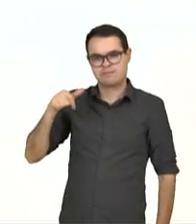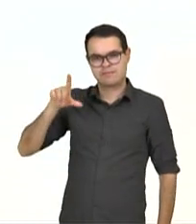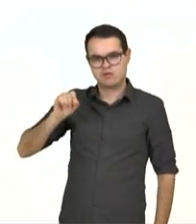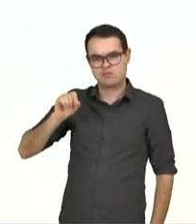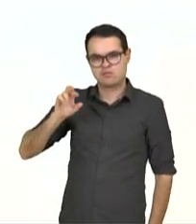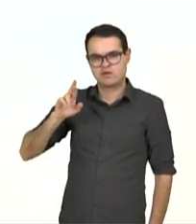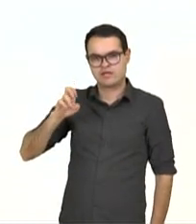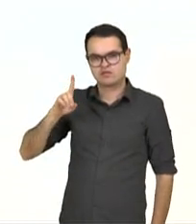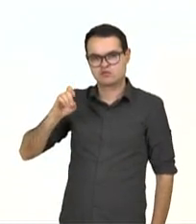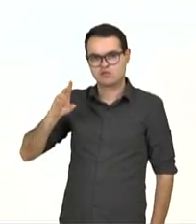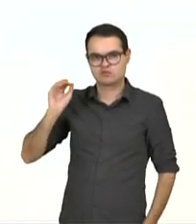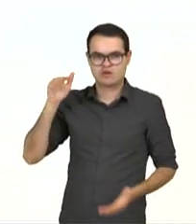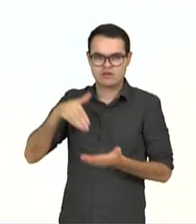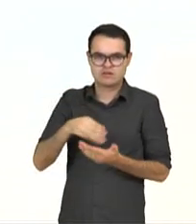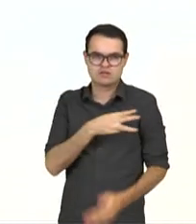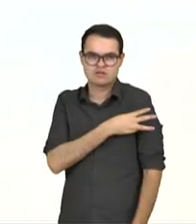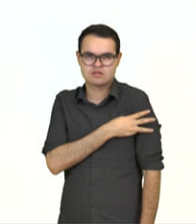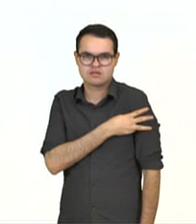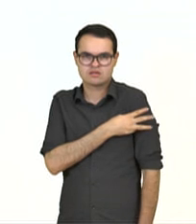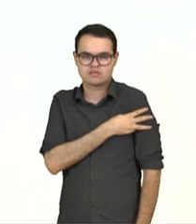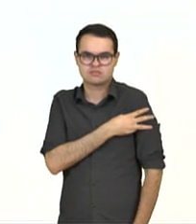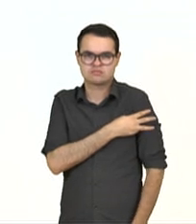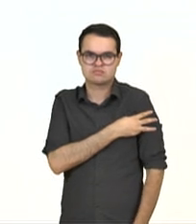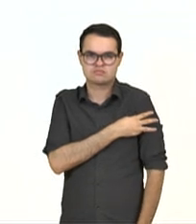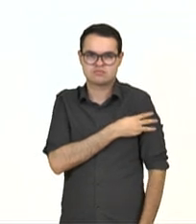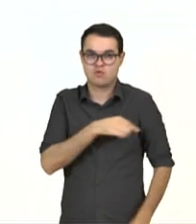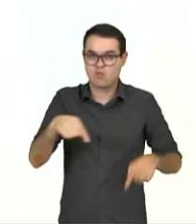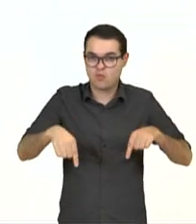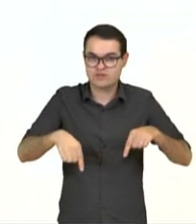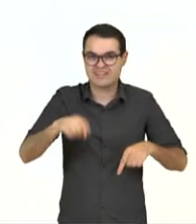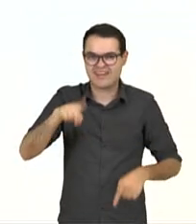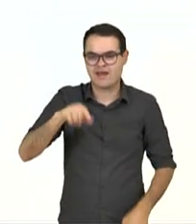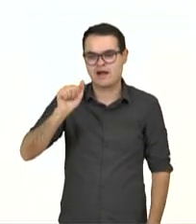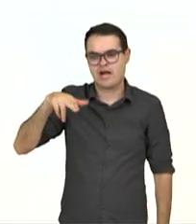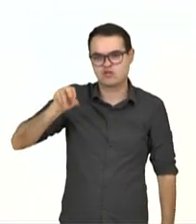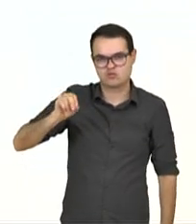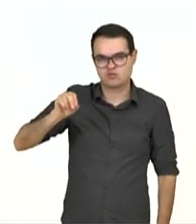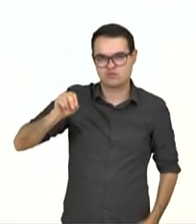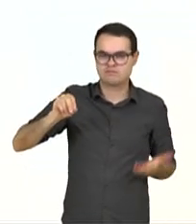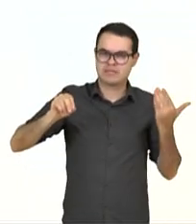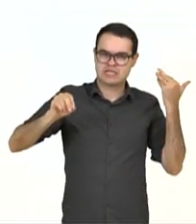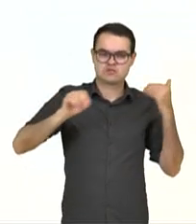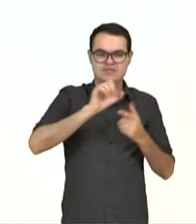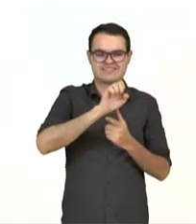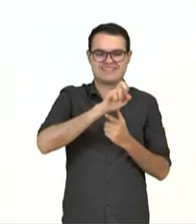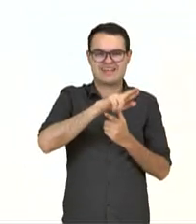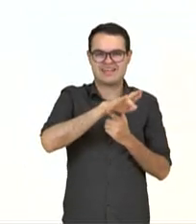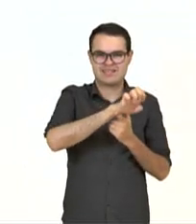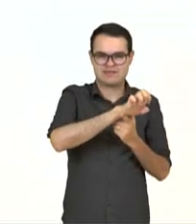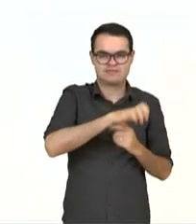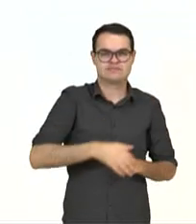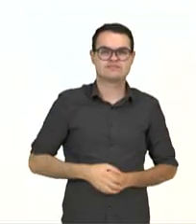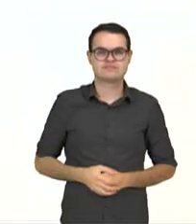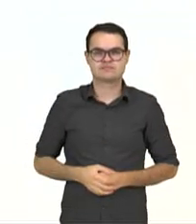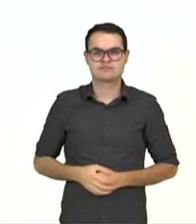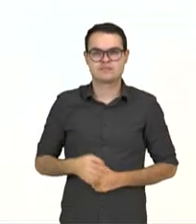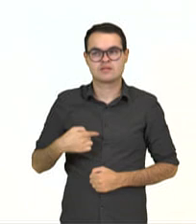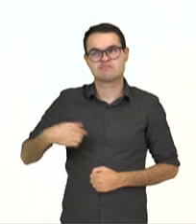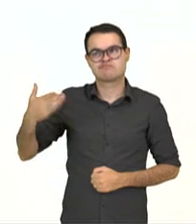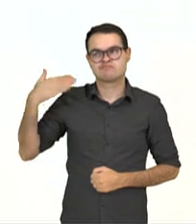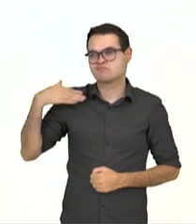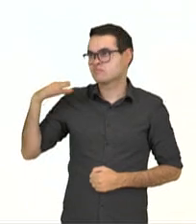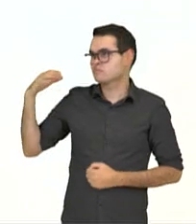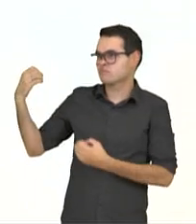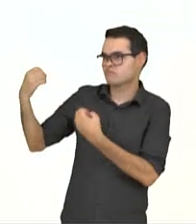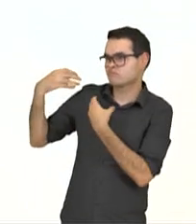ensino fundamental. Veja que agora para nós é terceiro ano, né? E na escola eu não aprendi a ter amor